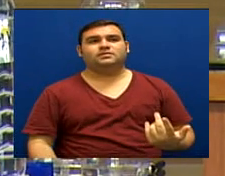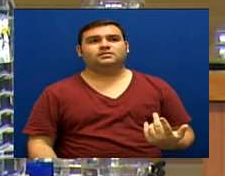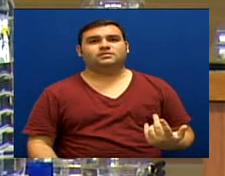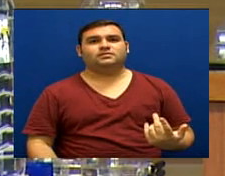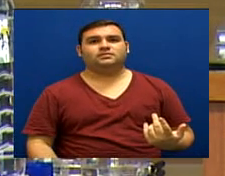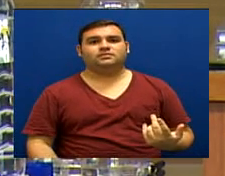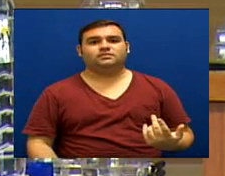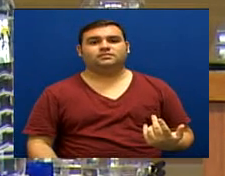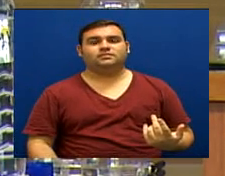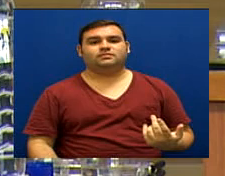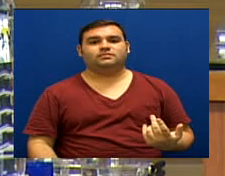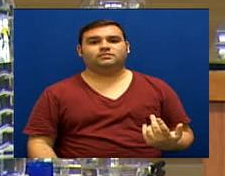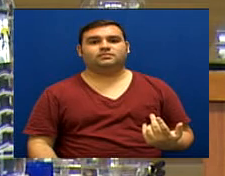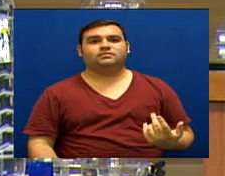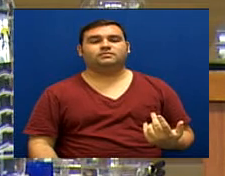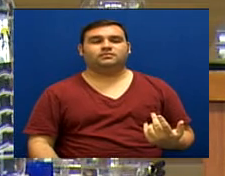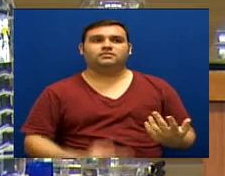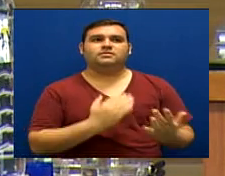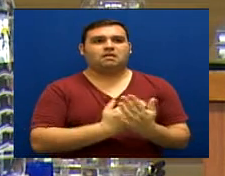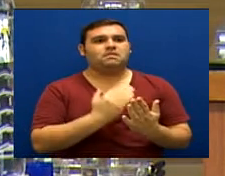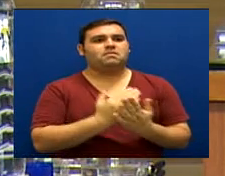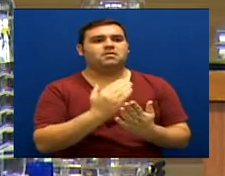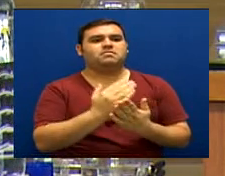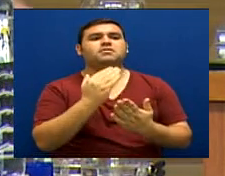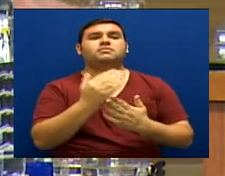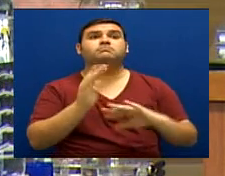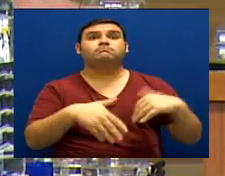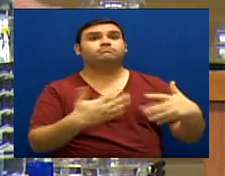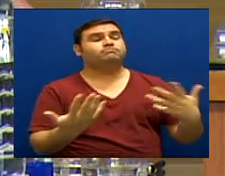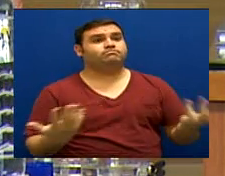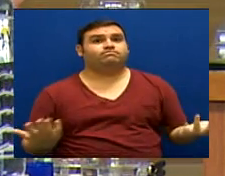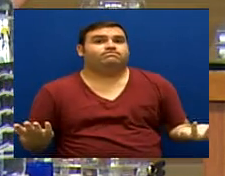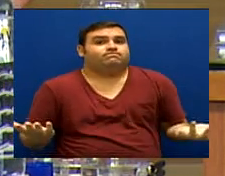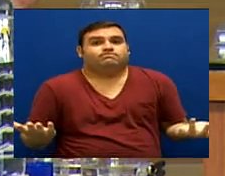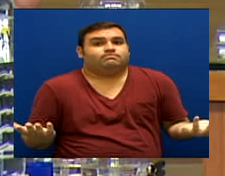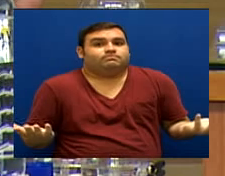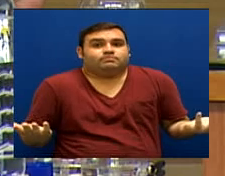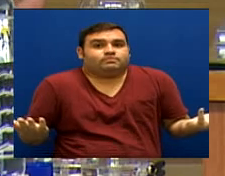correia aumentar aumentar aumentar chega um ponto que